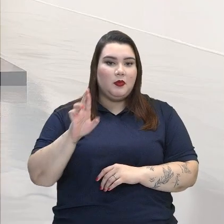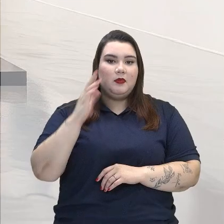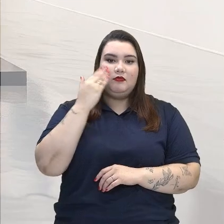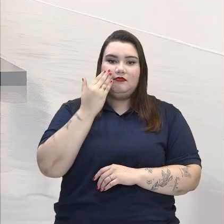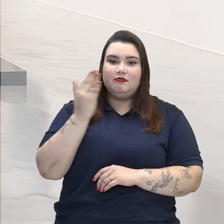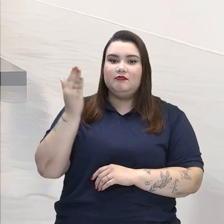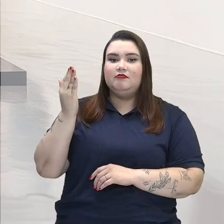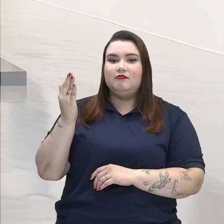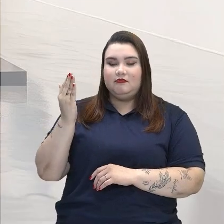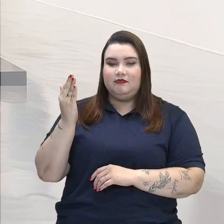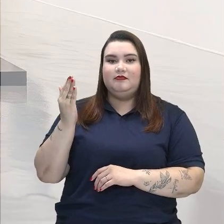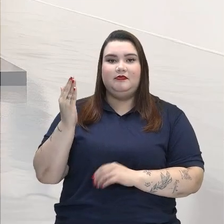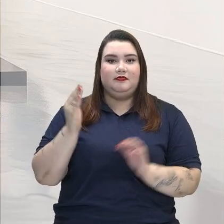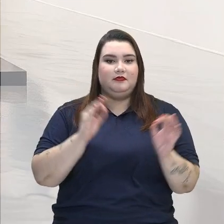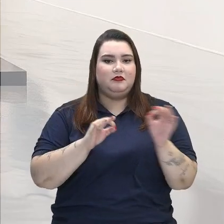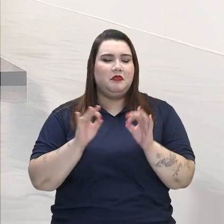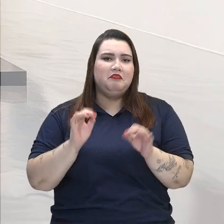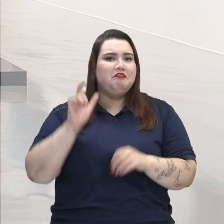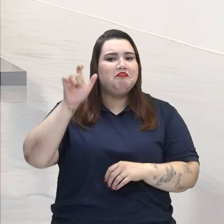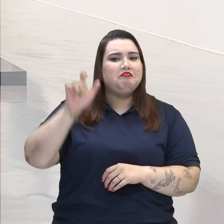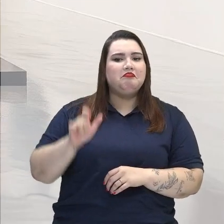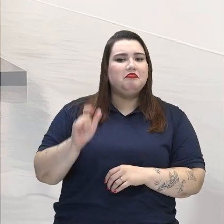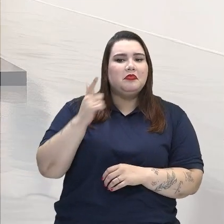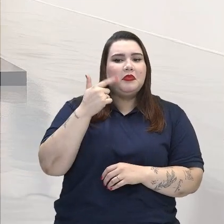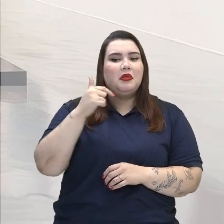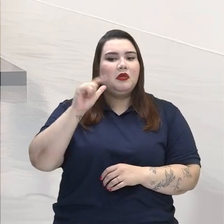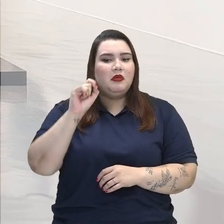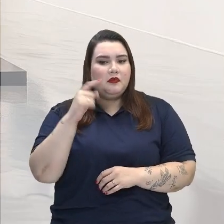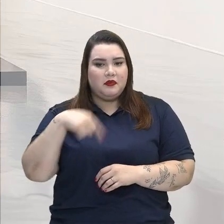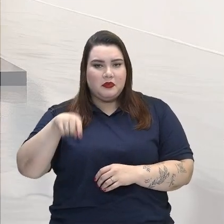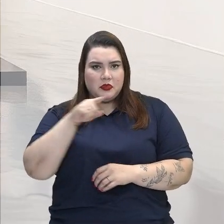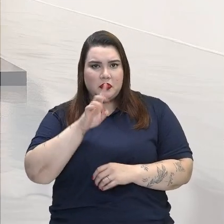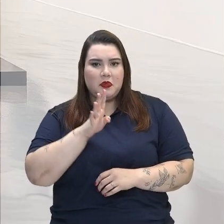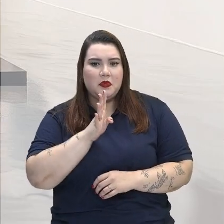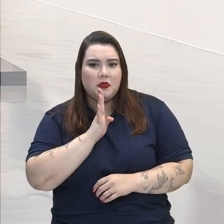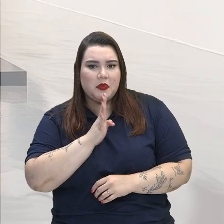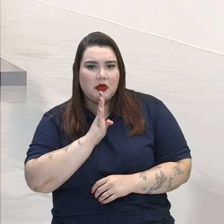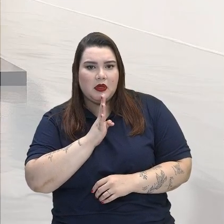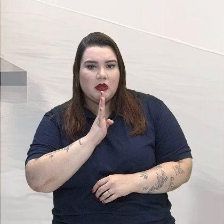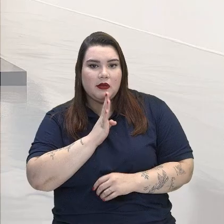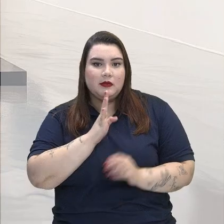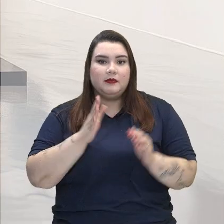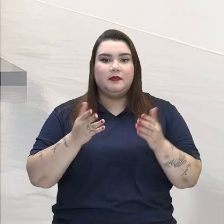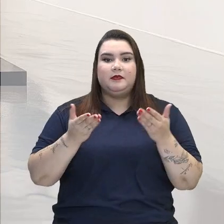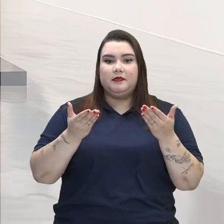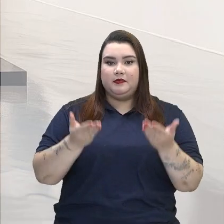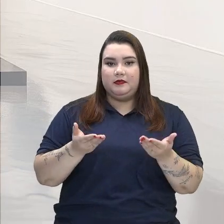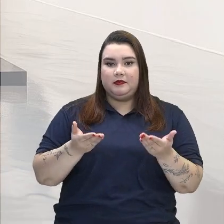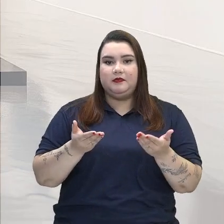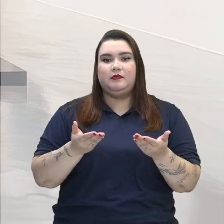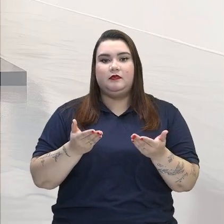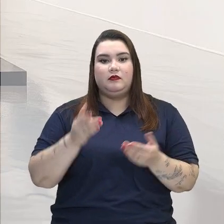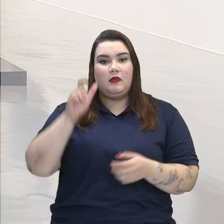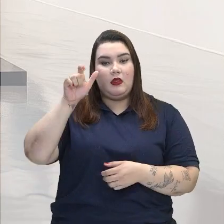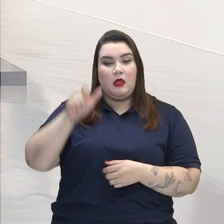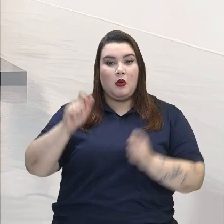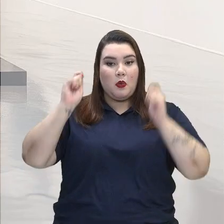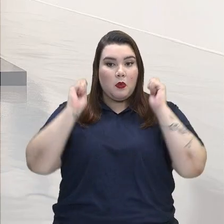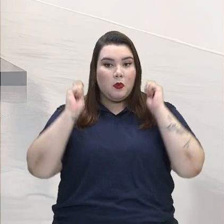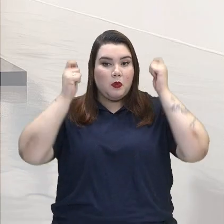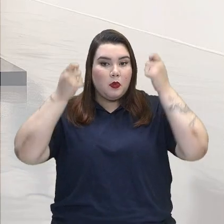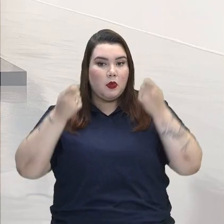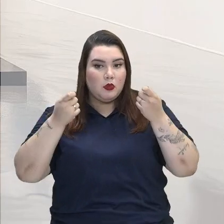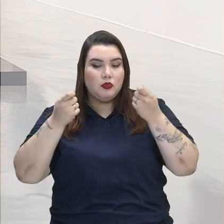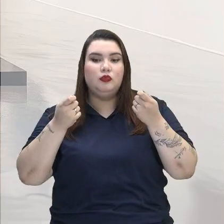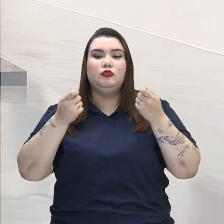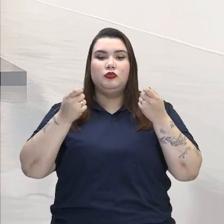que fala quem foi Gregor Mendel? Vocês já ouviram falar sobre ele? Então, ele foi um monge